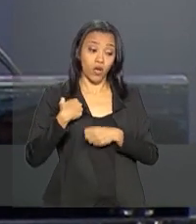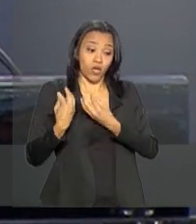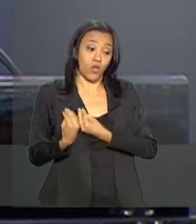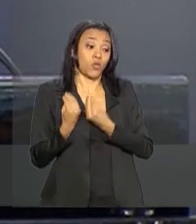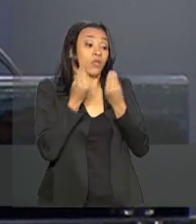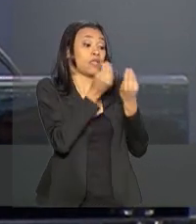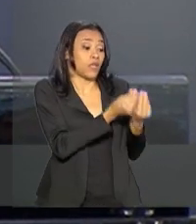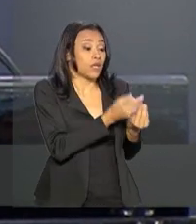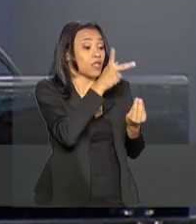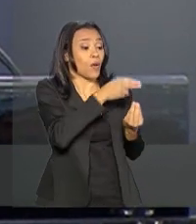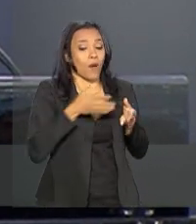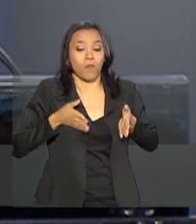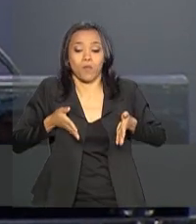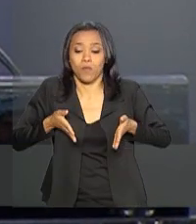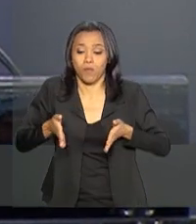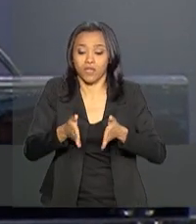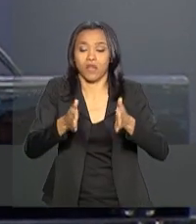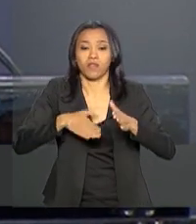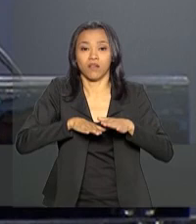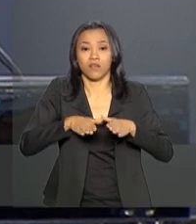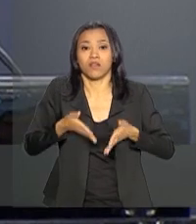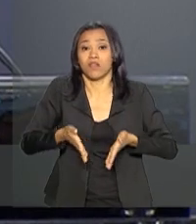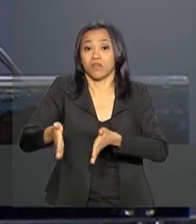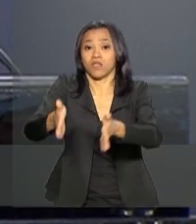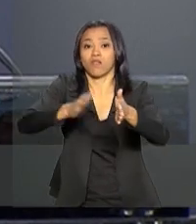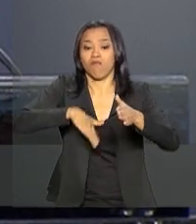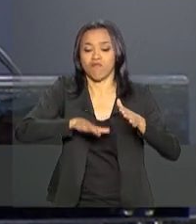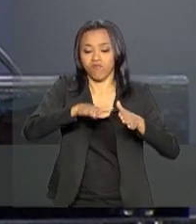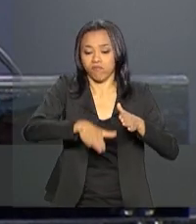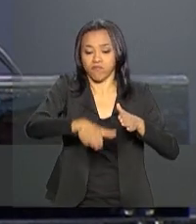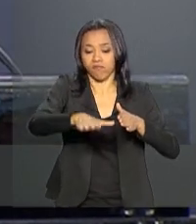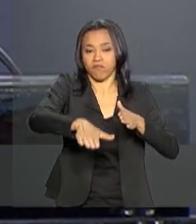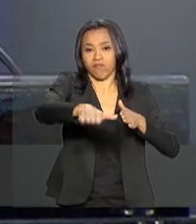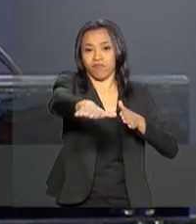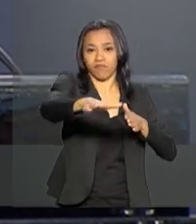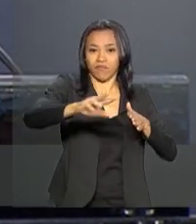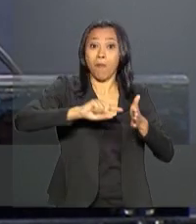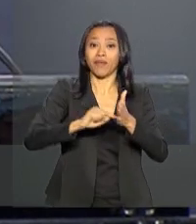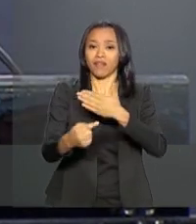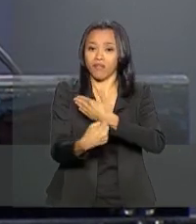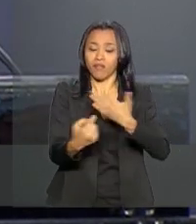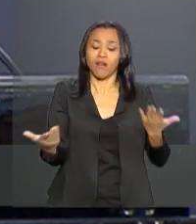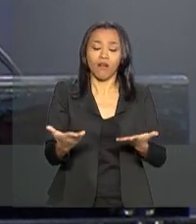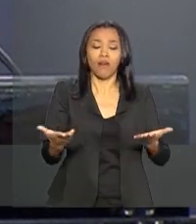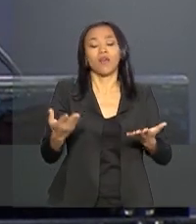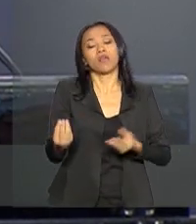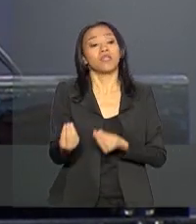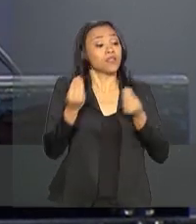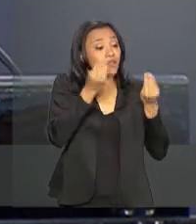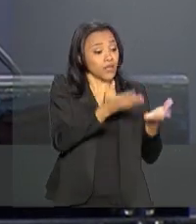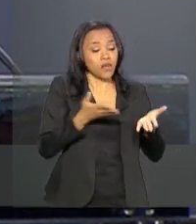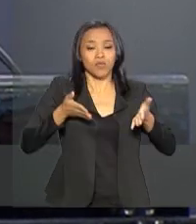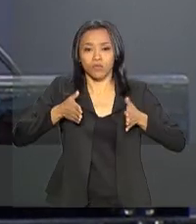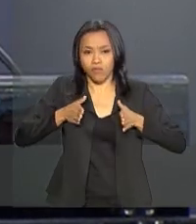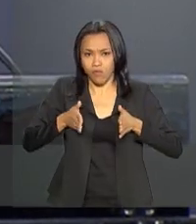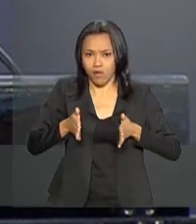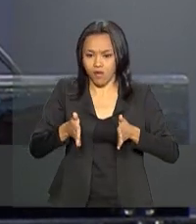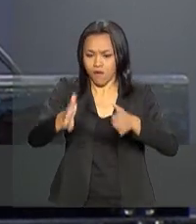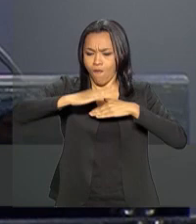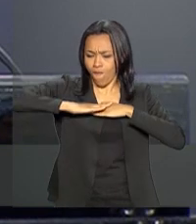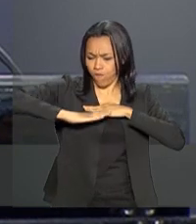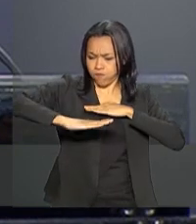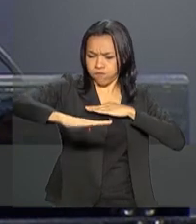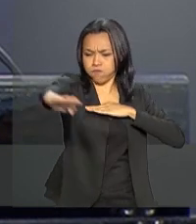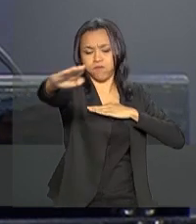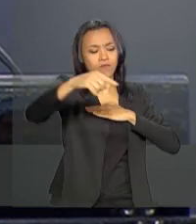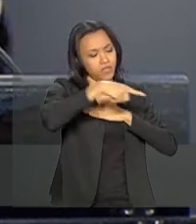estrada asfaltada. Nós pegamos uma estrada esburacada e estamos lhe entregando uma estrada asfaltada. Pode correr com